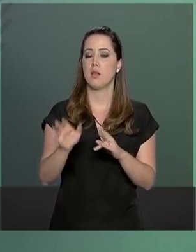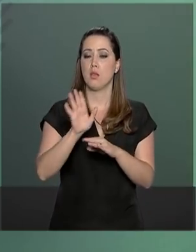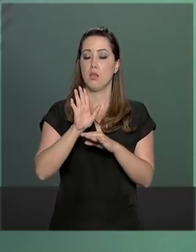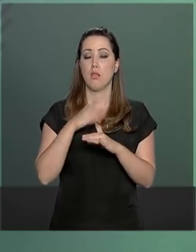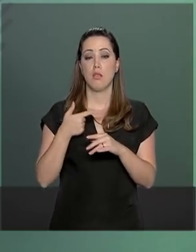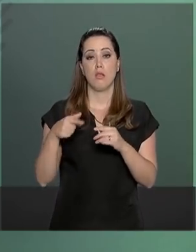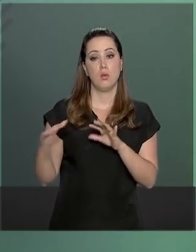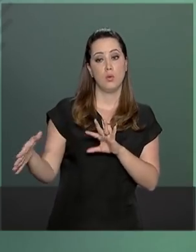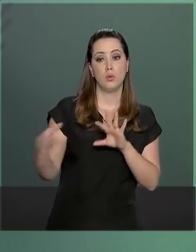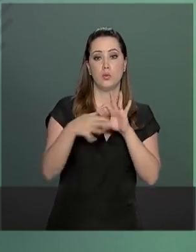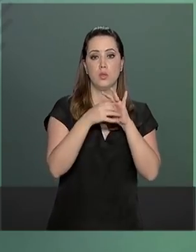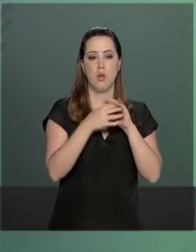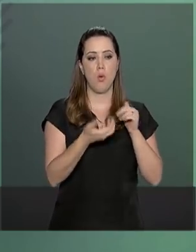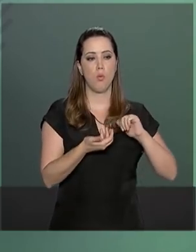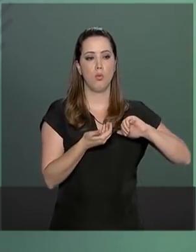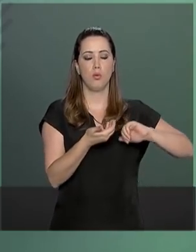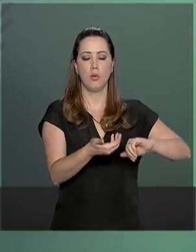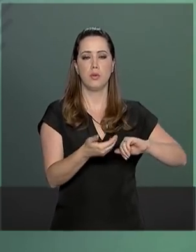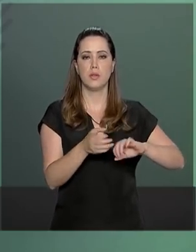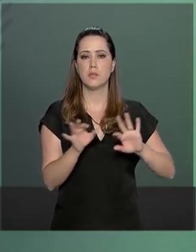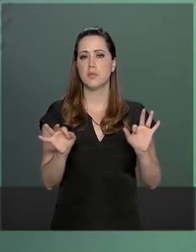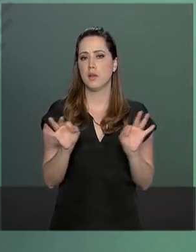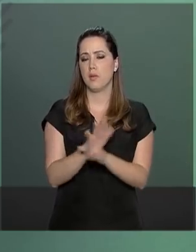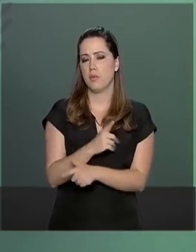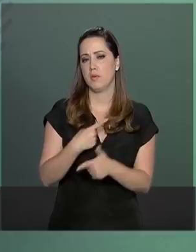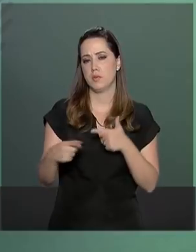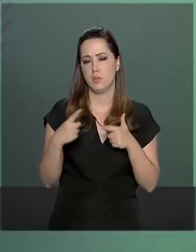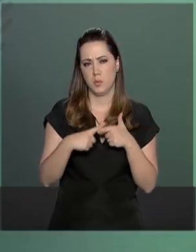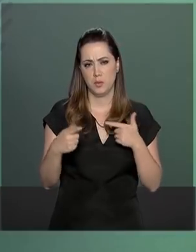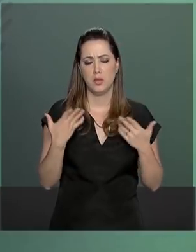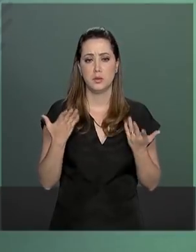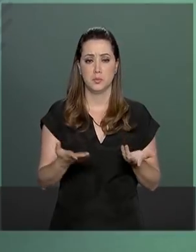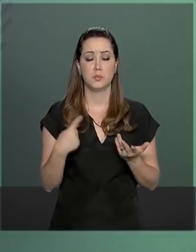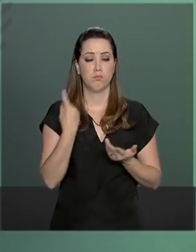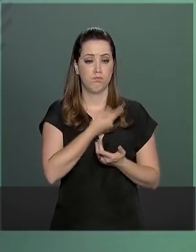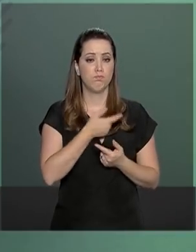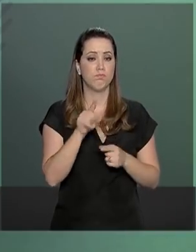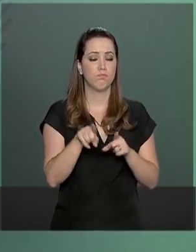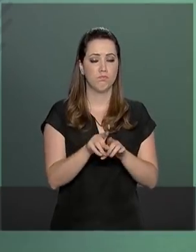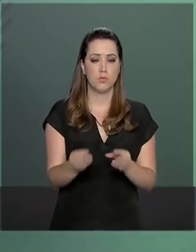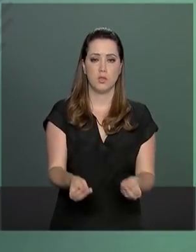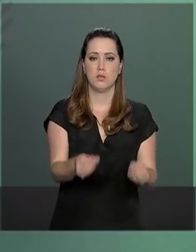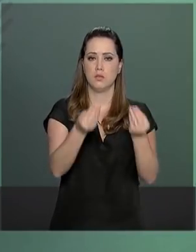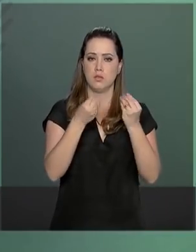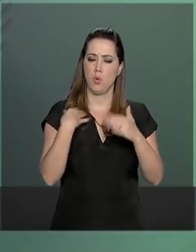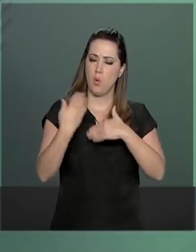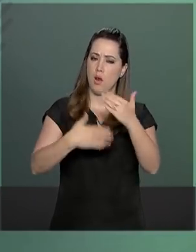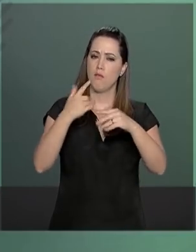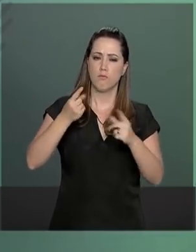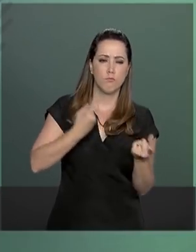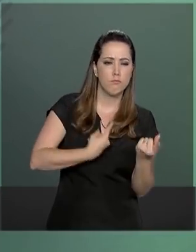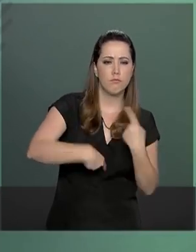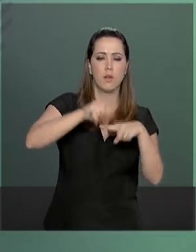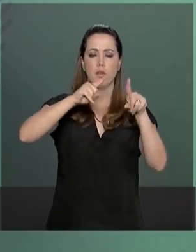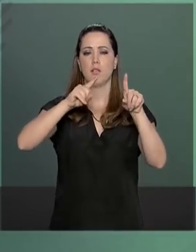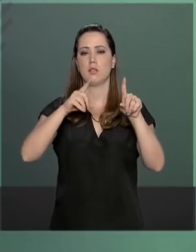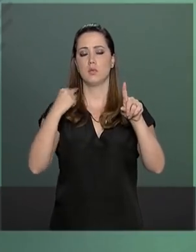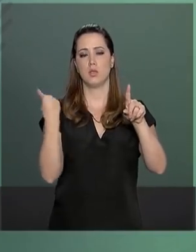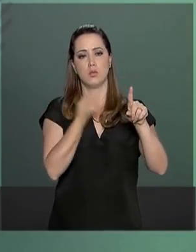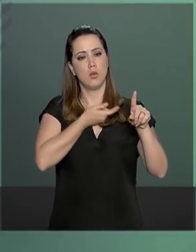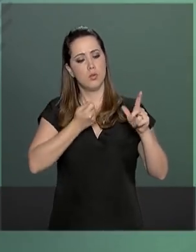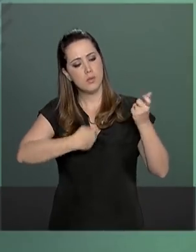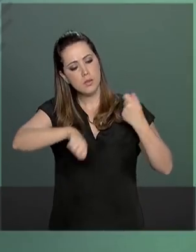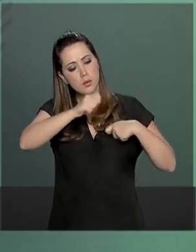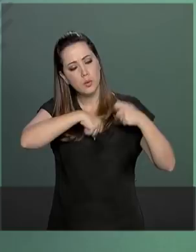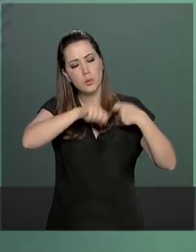do congresso para a solução deste tema que vai nos proporcionar o alavancamento da nossa da nossa